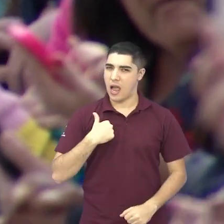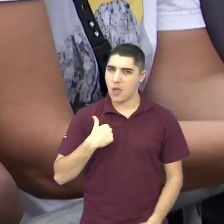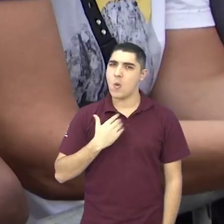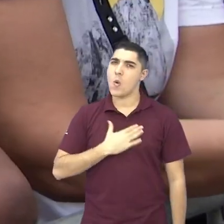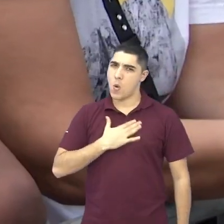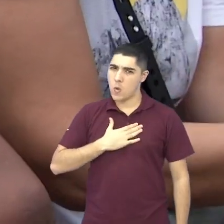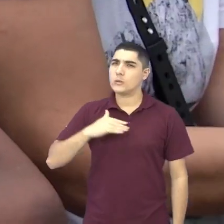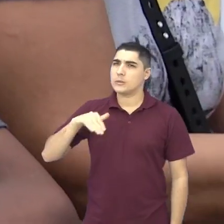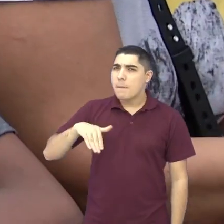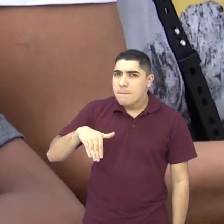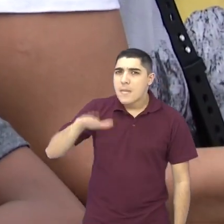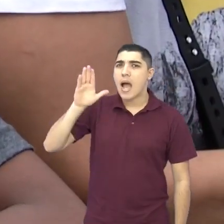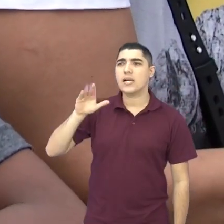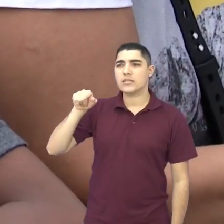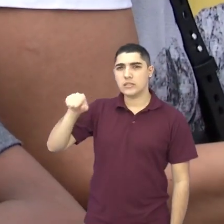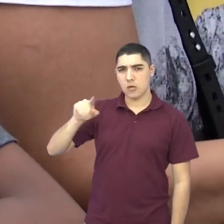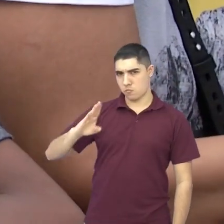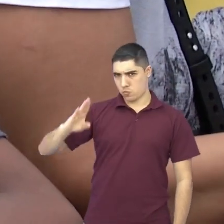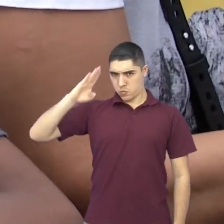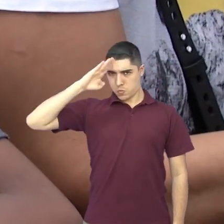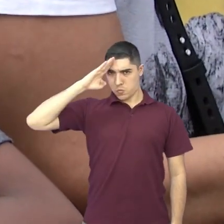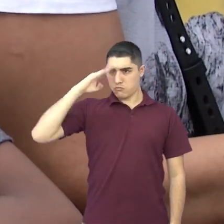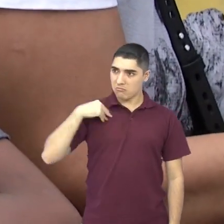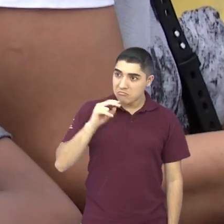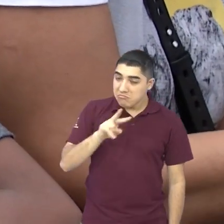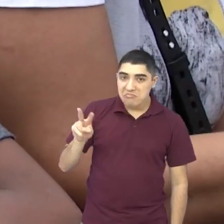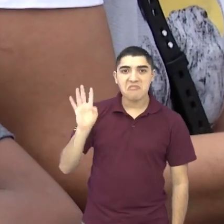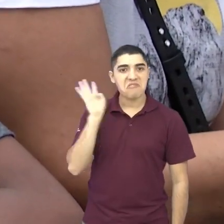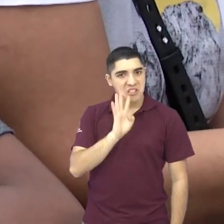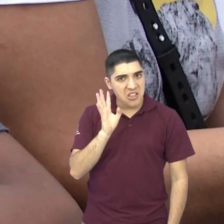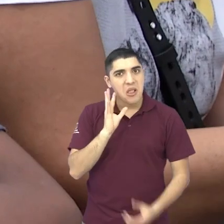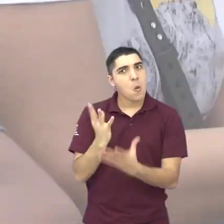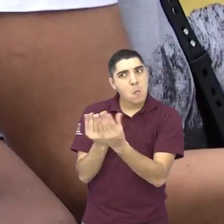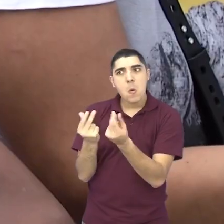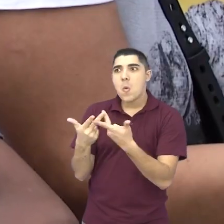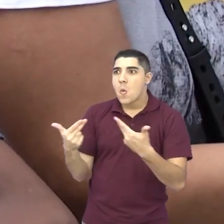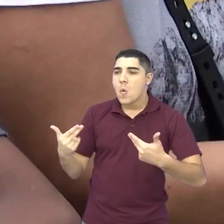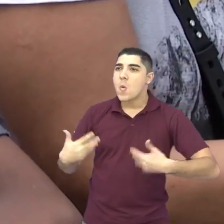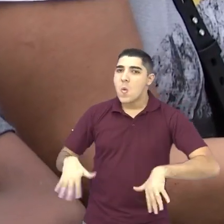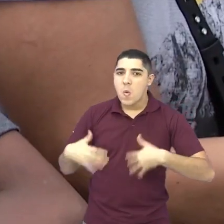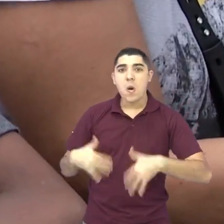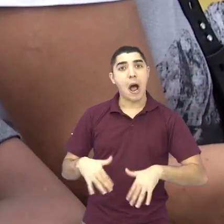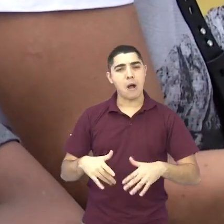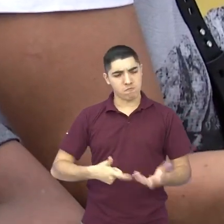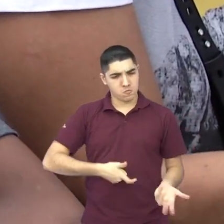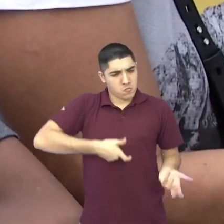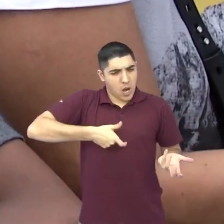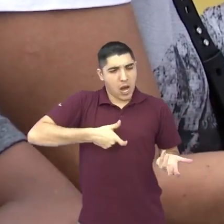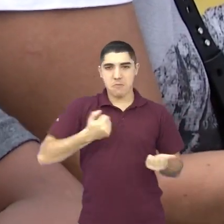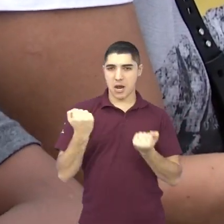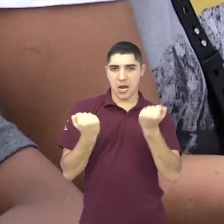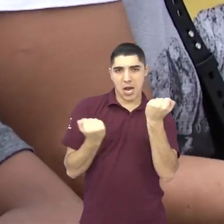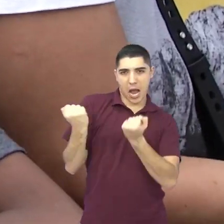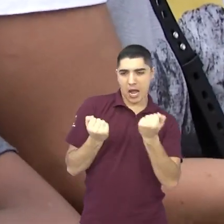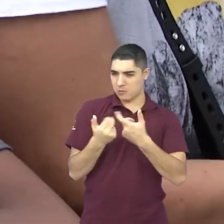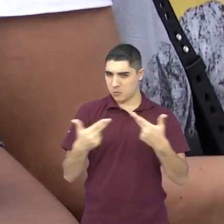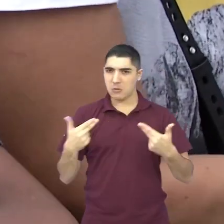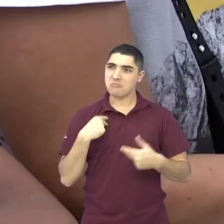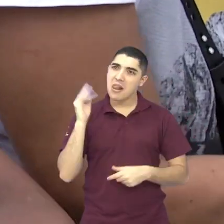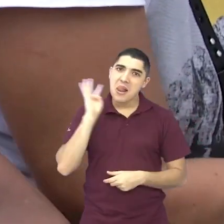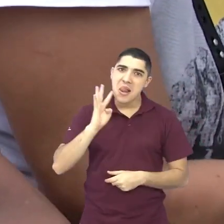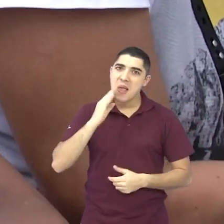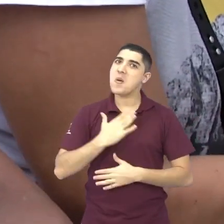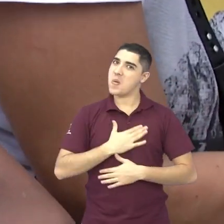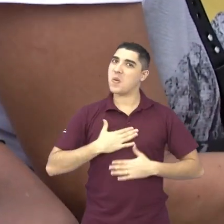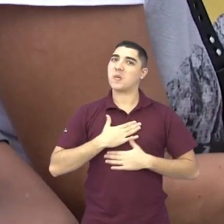gente. Eu gostei mais do Exército. Foi muita coisa legal. As armas também,